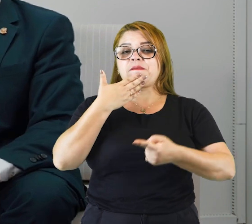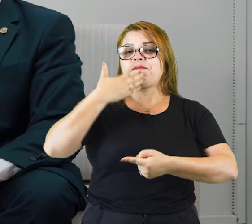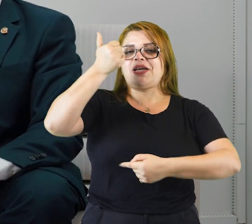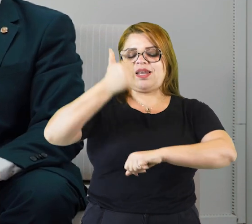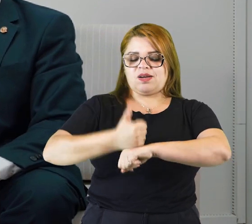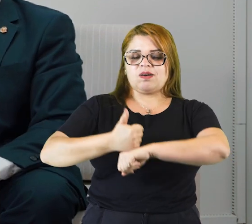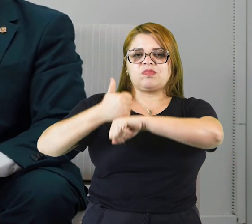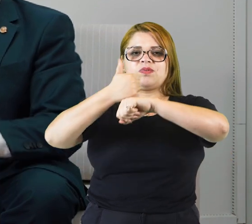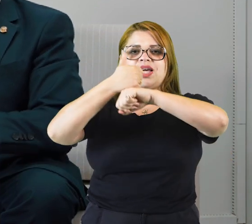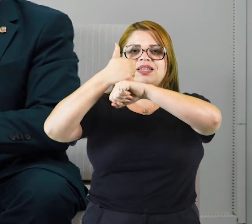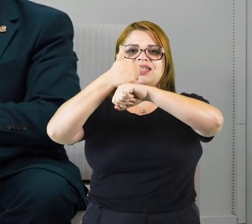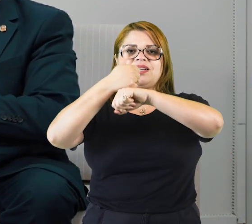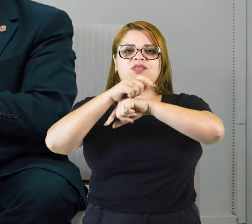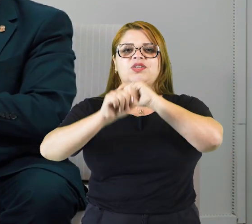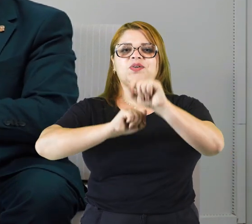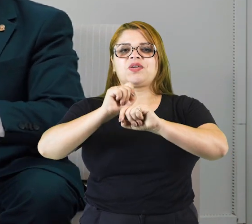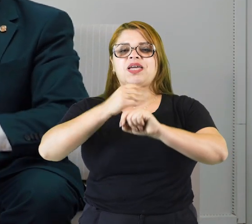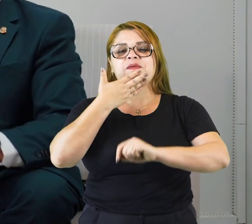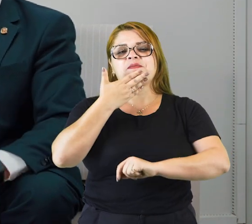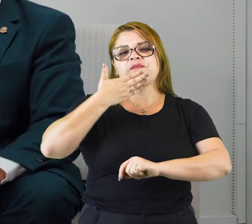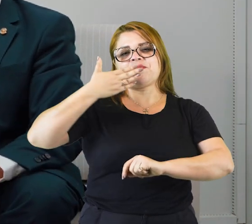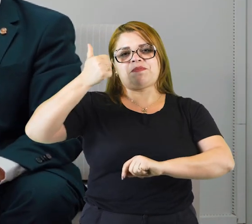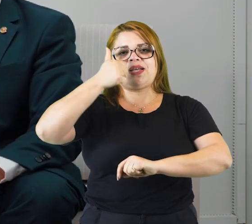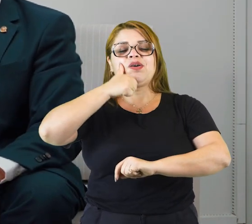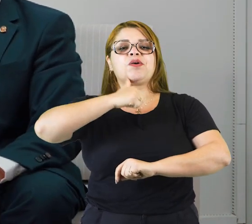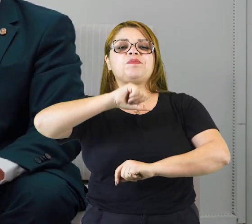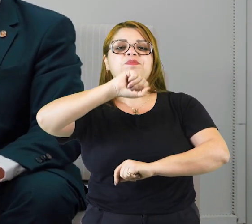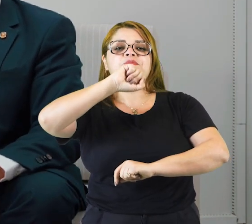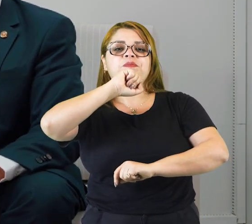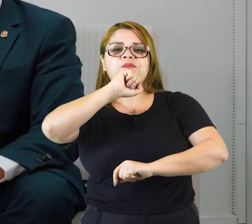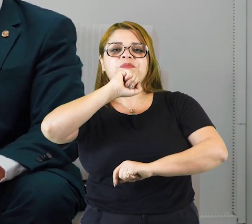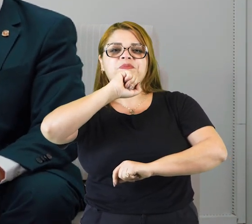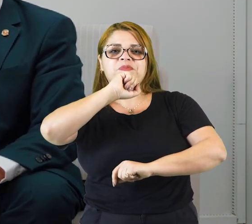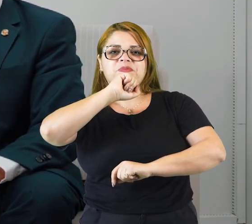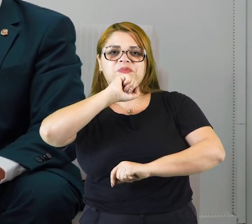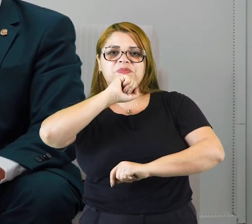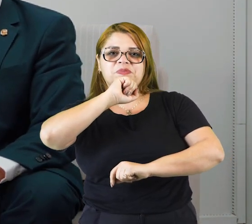qualidade é ser a melhor mãe